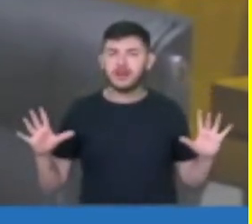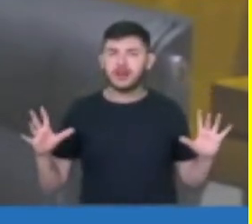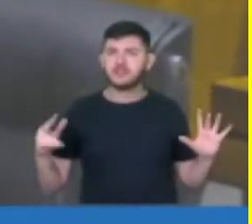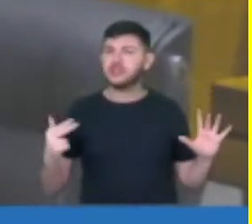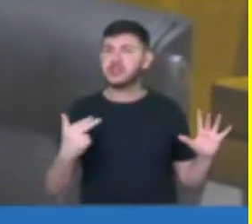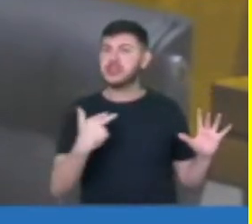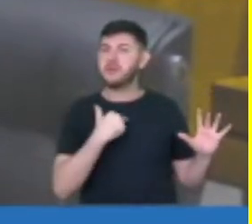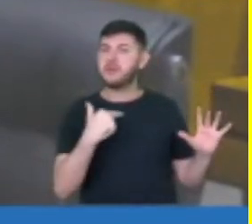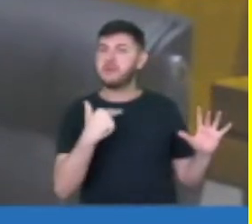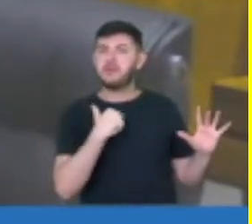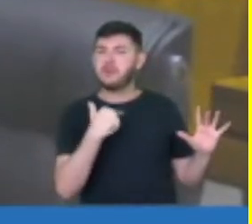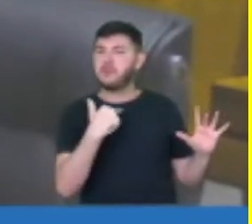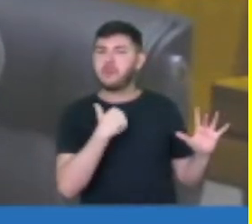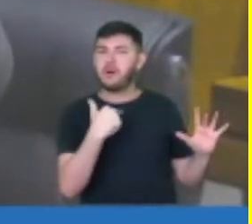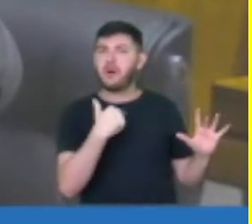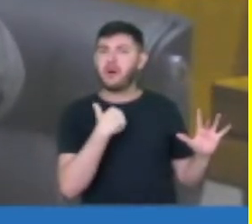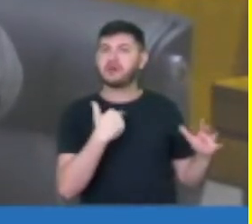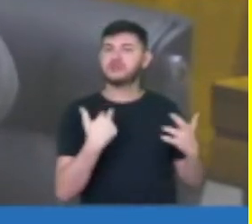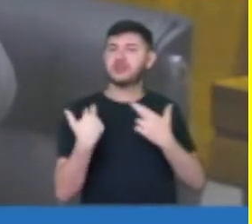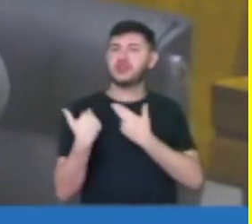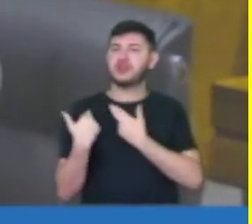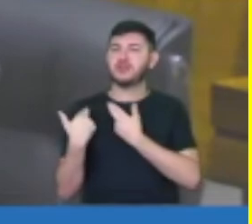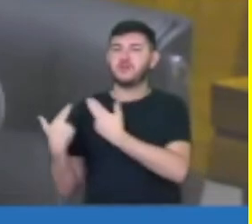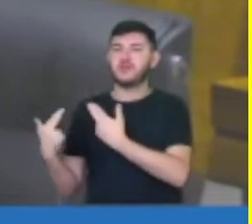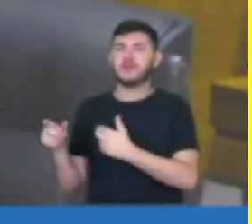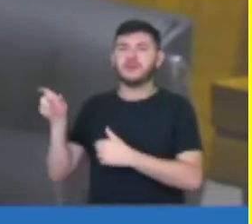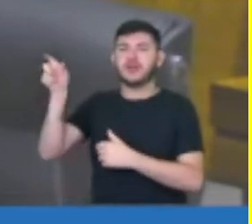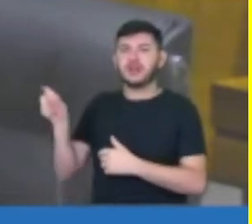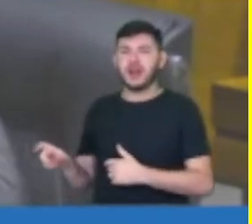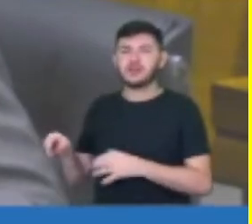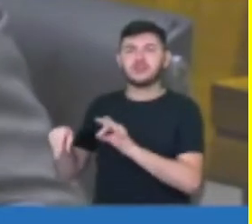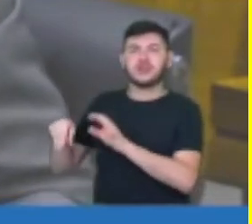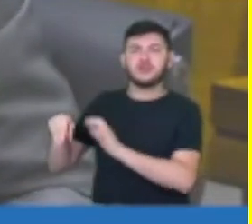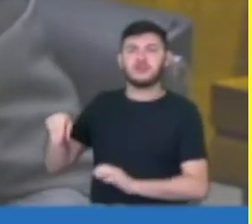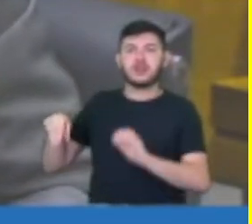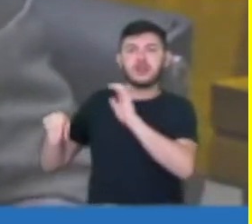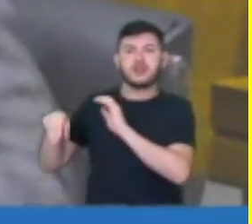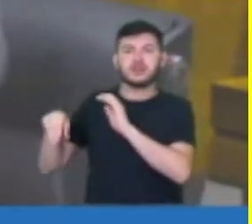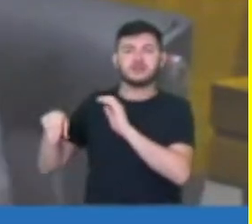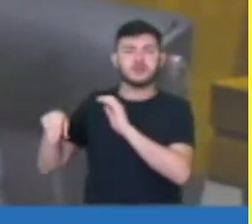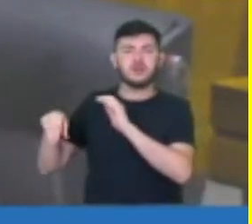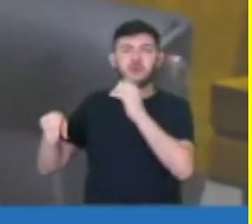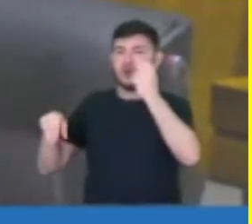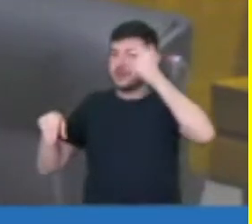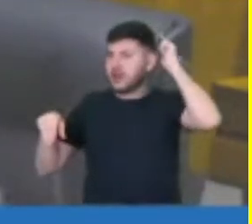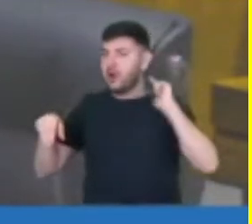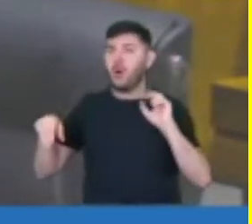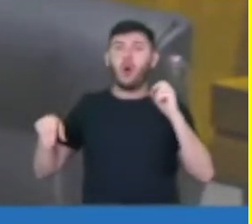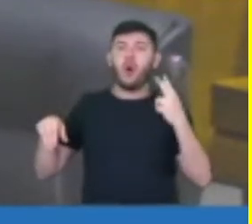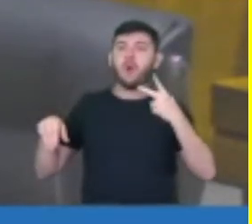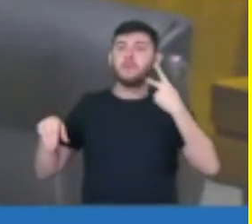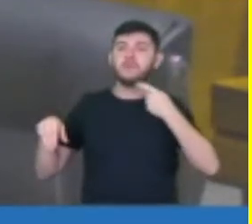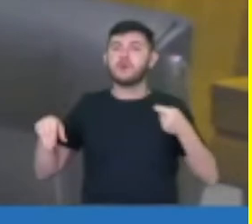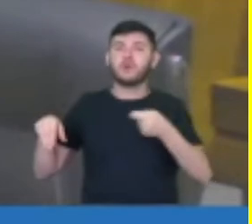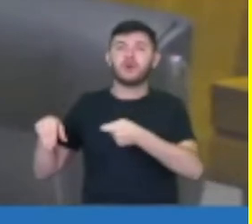capricho do ministro da Suprema Corte e nem de Paulo Gonet. Cumpra-se a lei